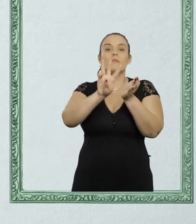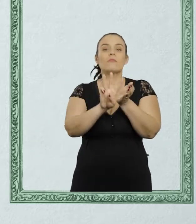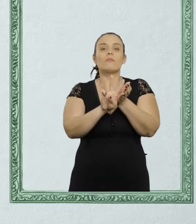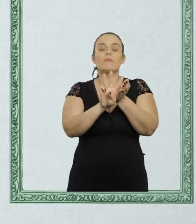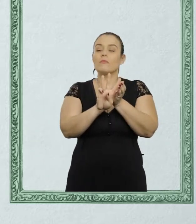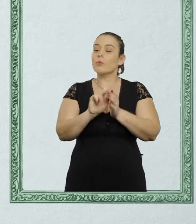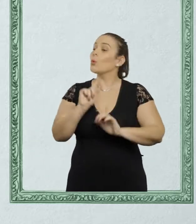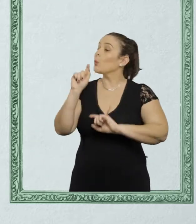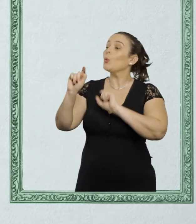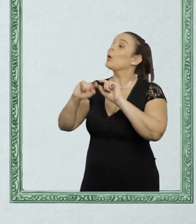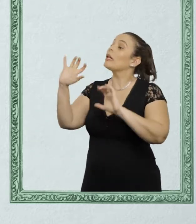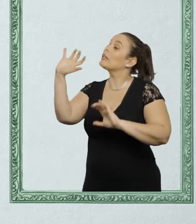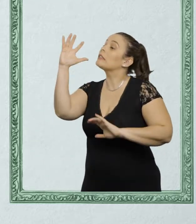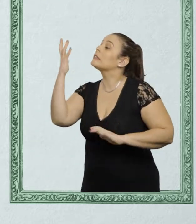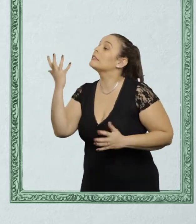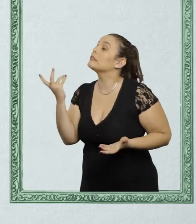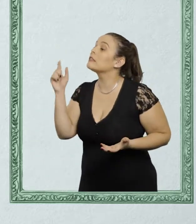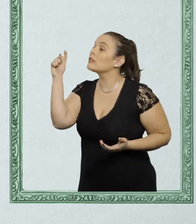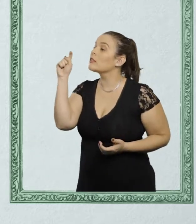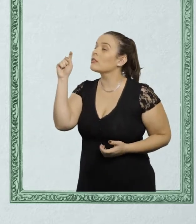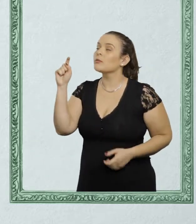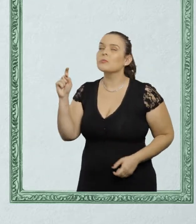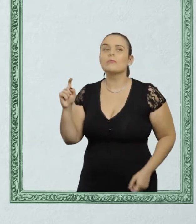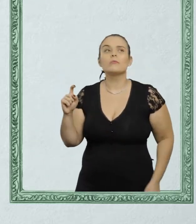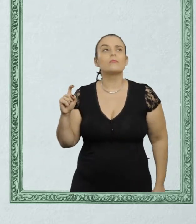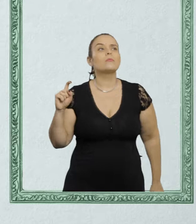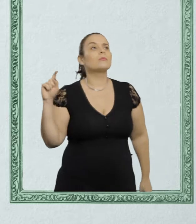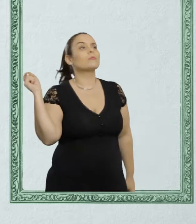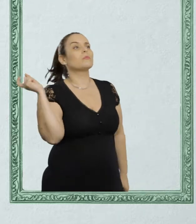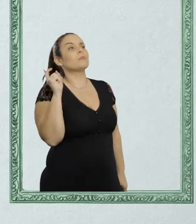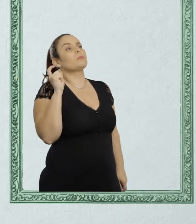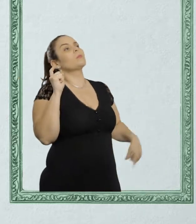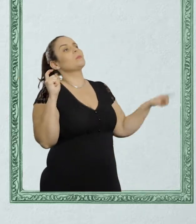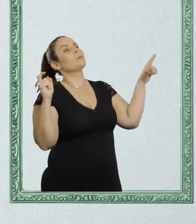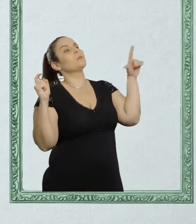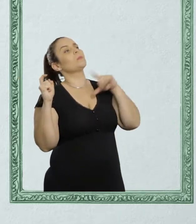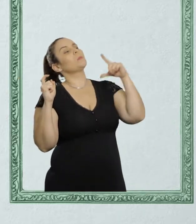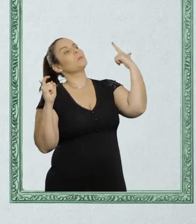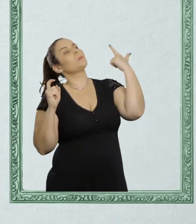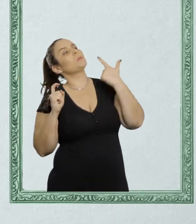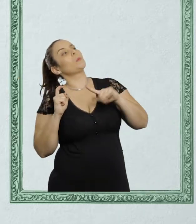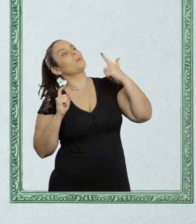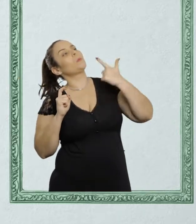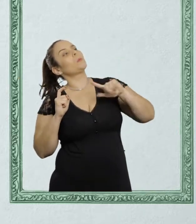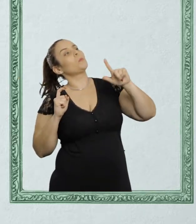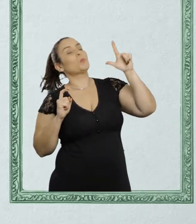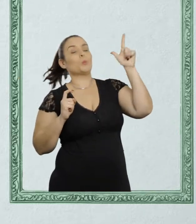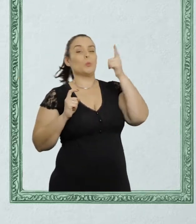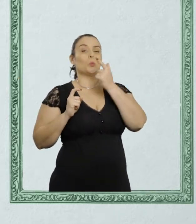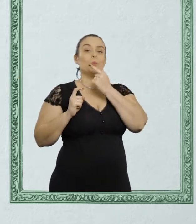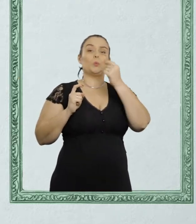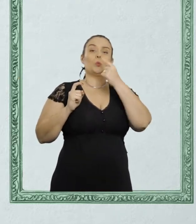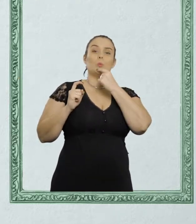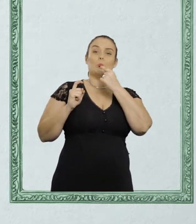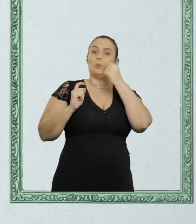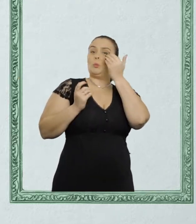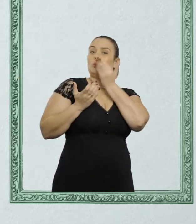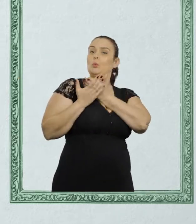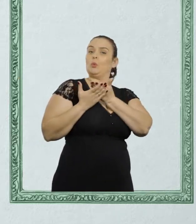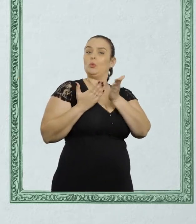foi, capitão? Gancho respondeu: Temos um problema. Os meninos